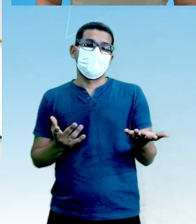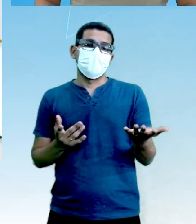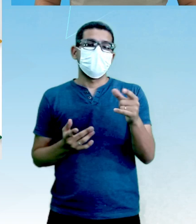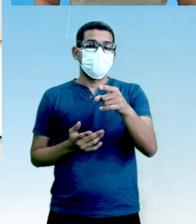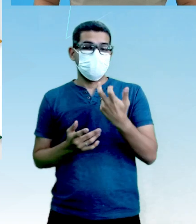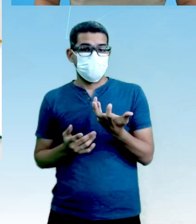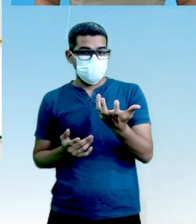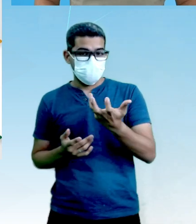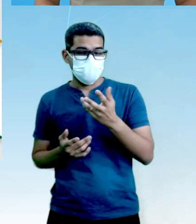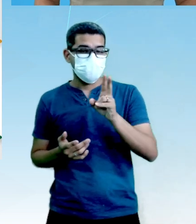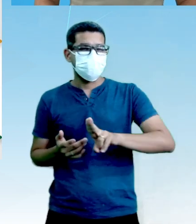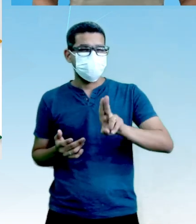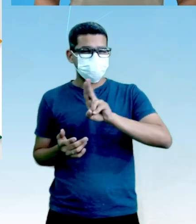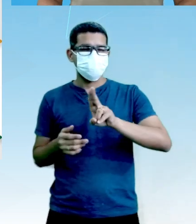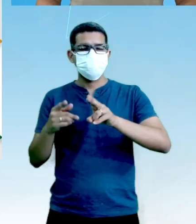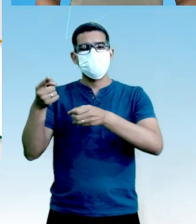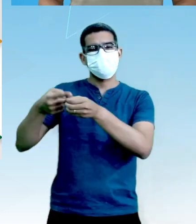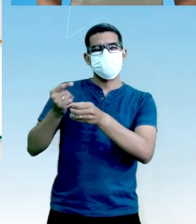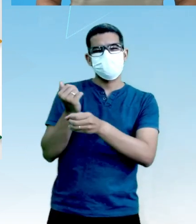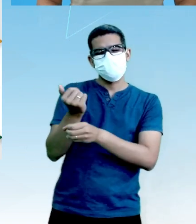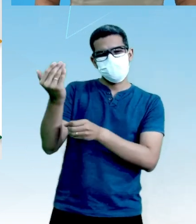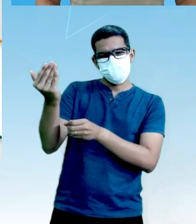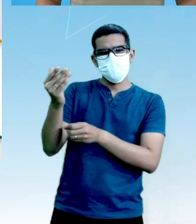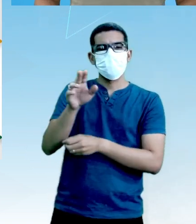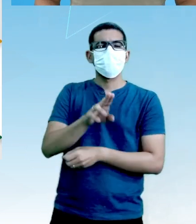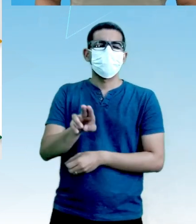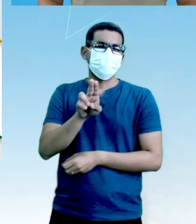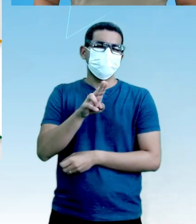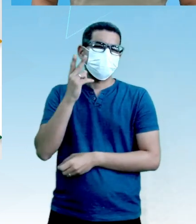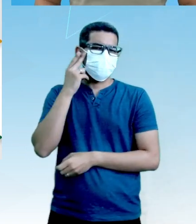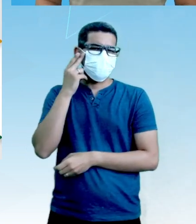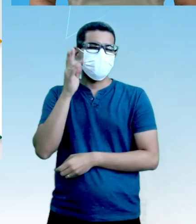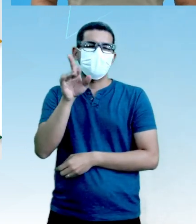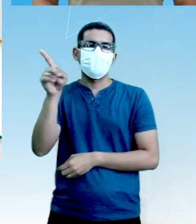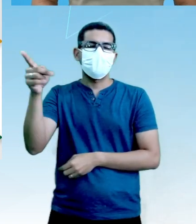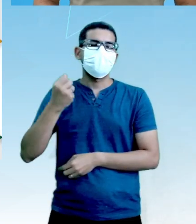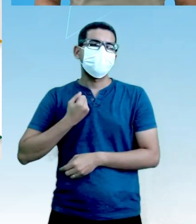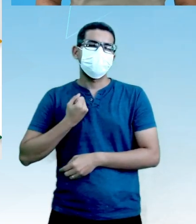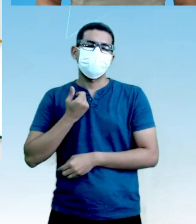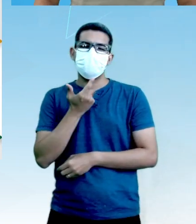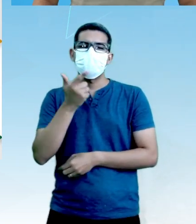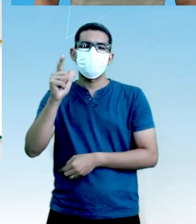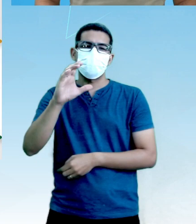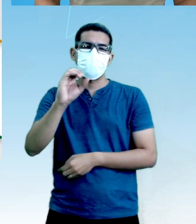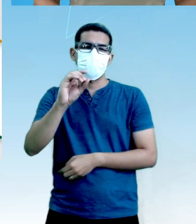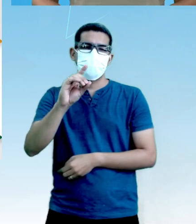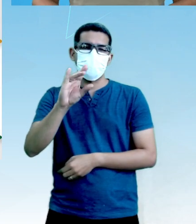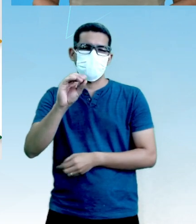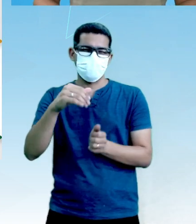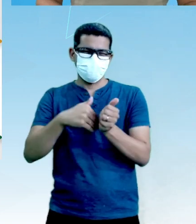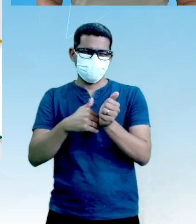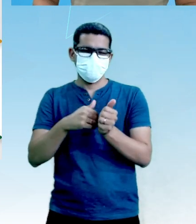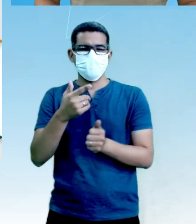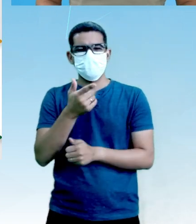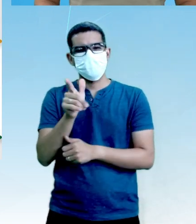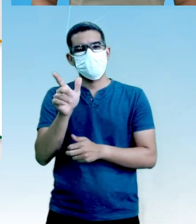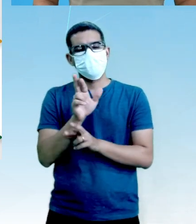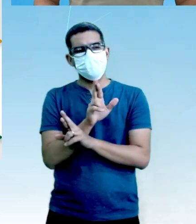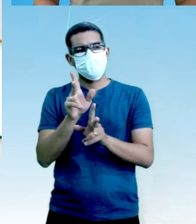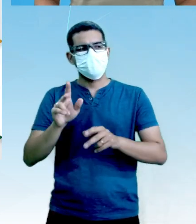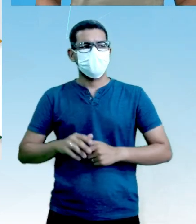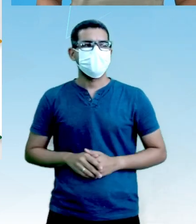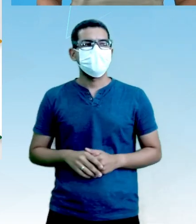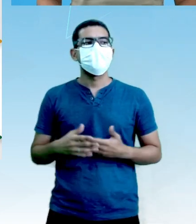quiser usar esse código no interior, você vai também usar, mas normalmente lá tem outro código. Enfim, cada número está aí